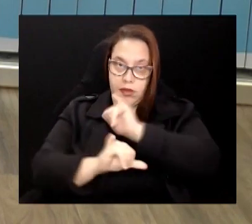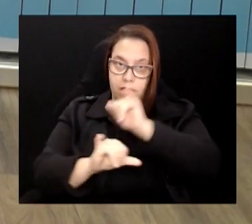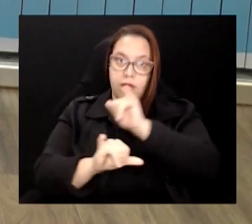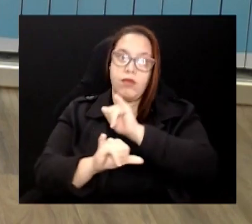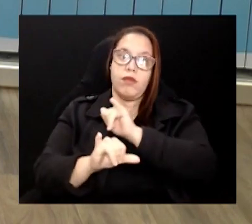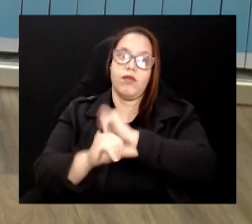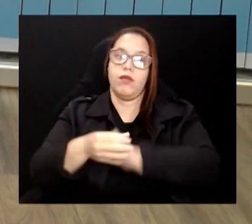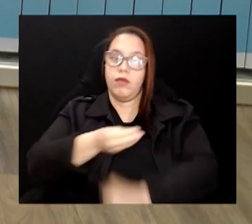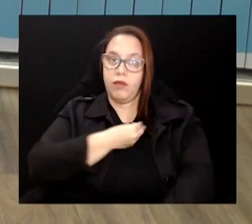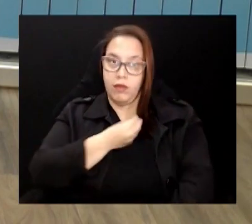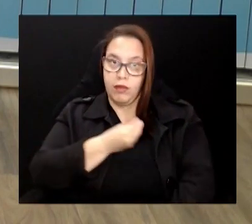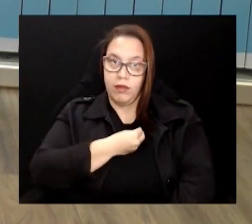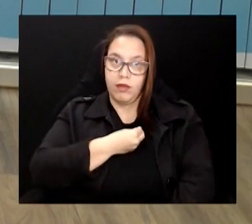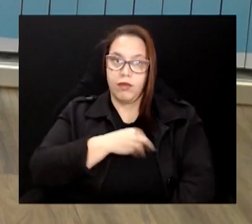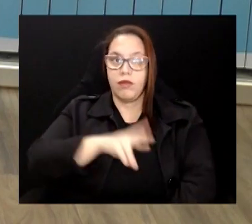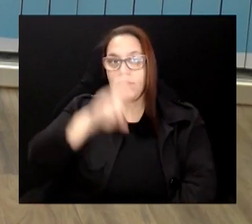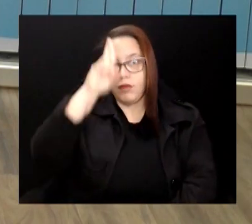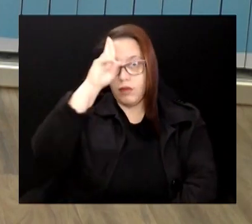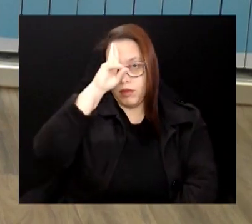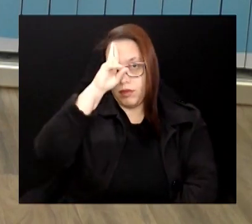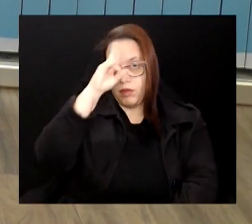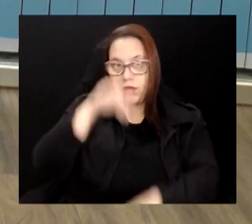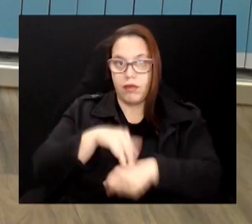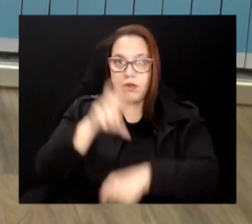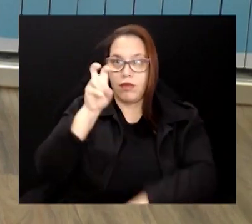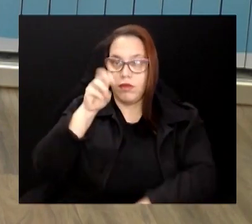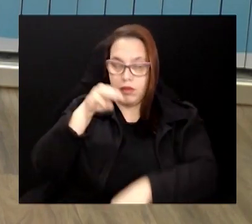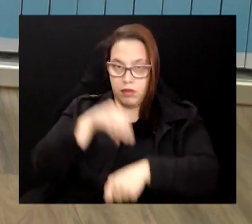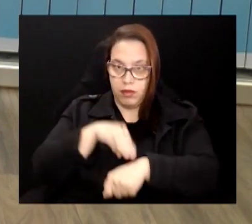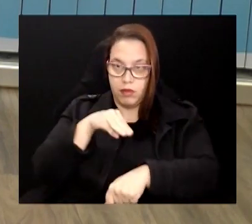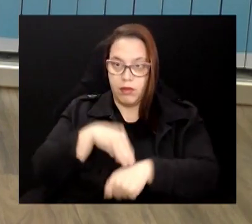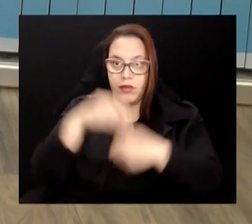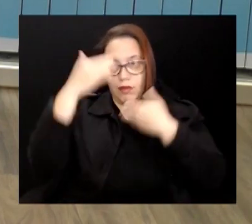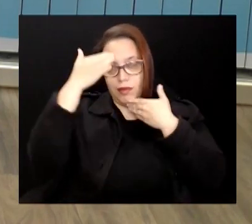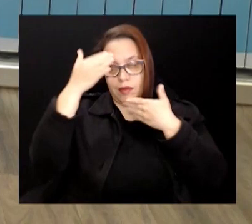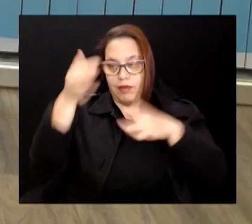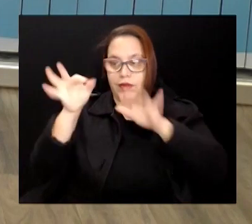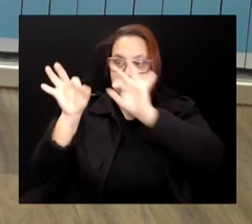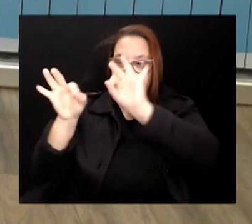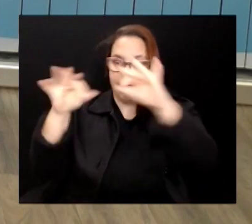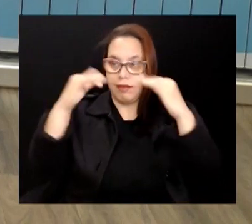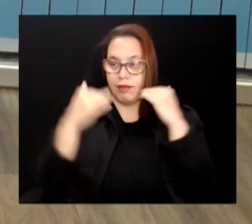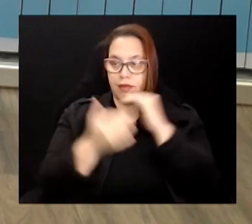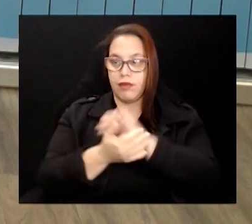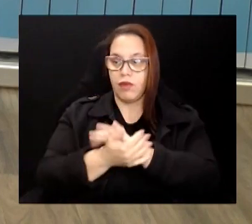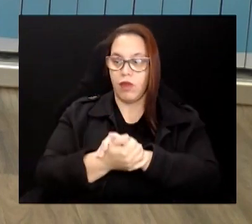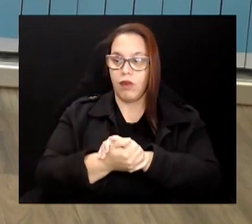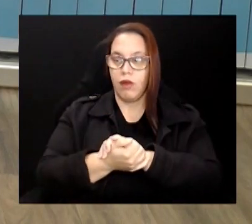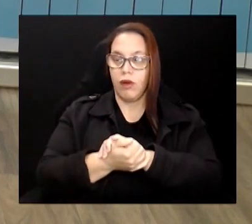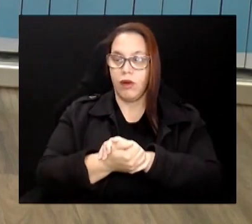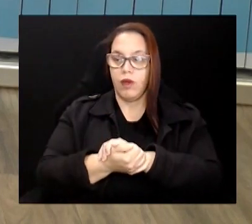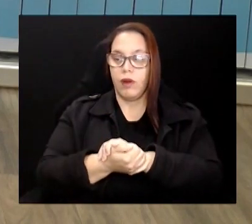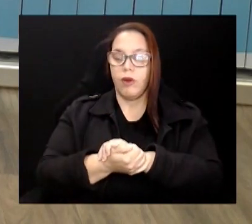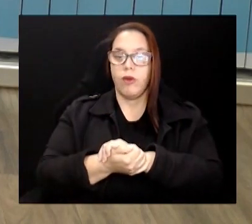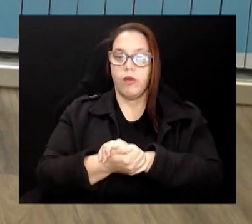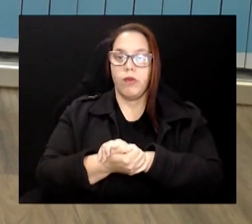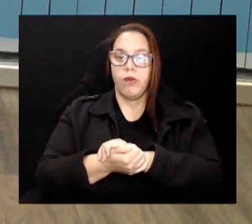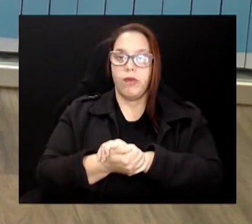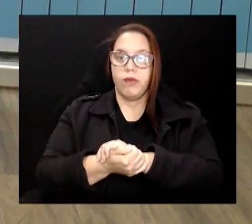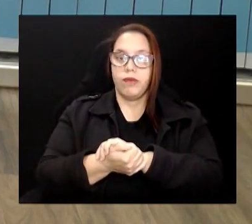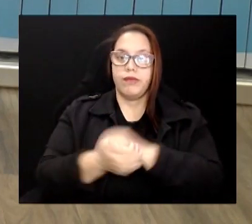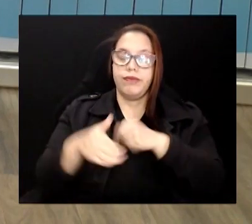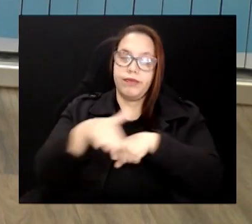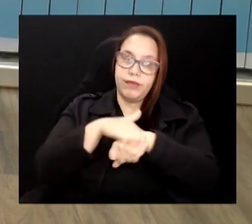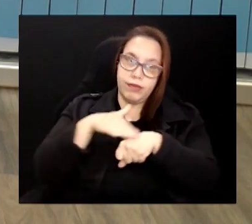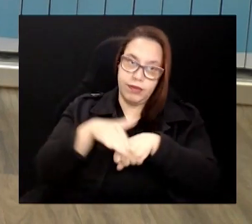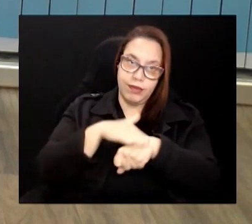vivo, meio-dia mais 5 minutos. Muito obrigado pela sua companhia, pela sua audiência. E vamos conversar.